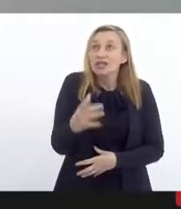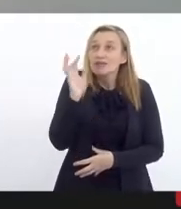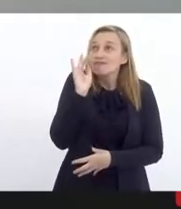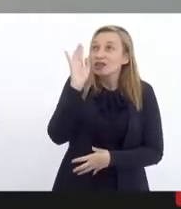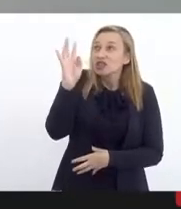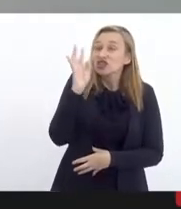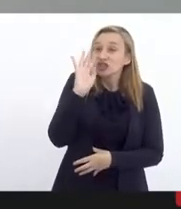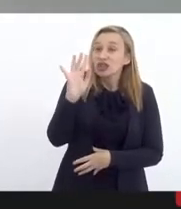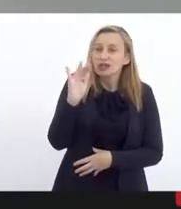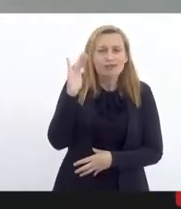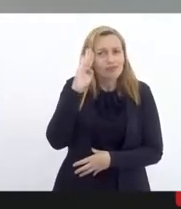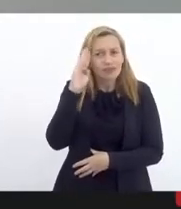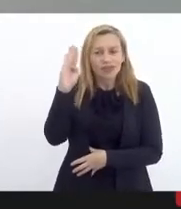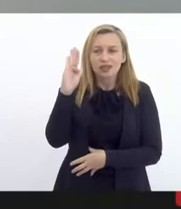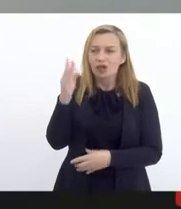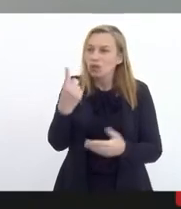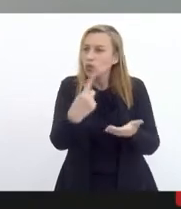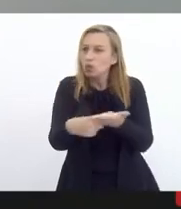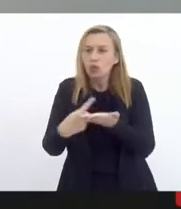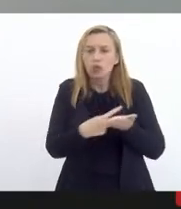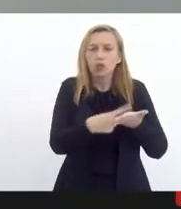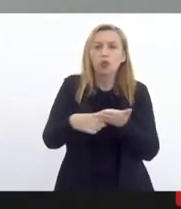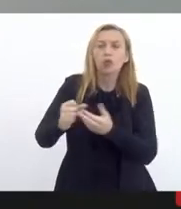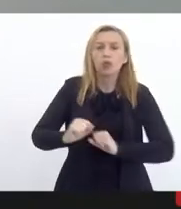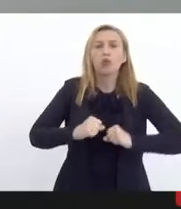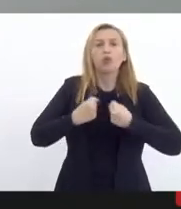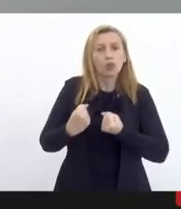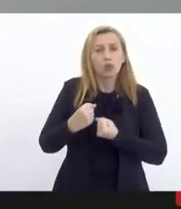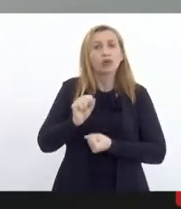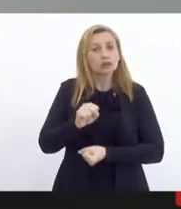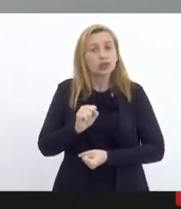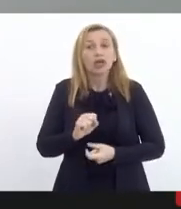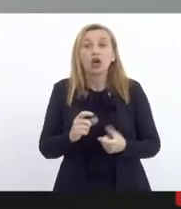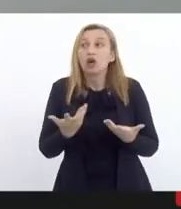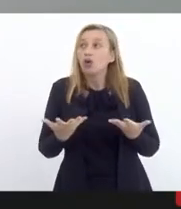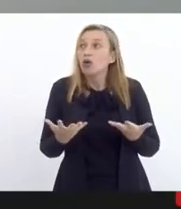é fundamental combinar esse esforço, não é?